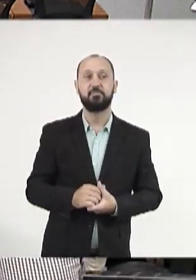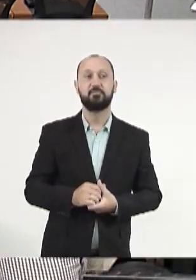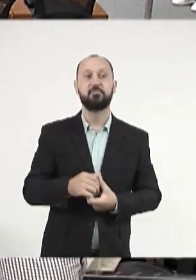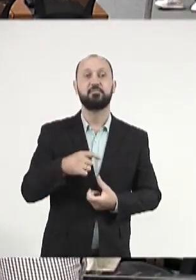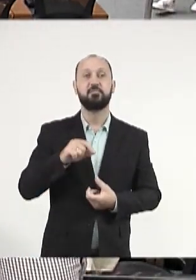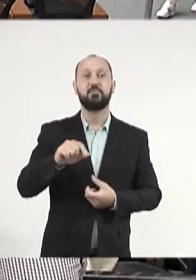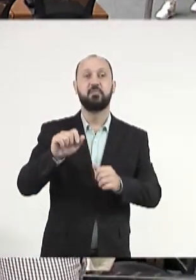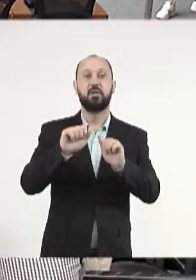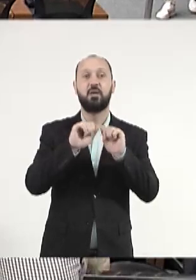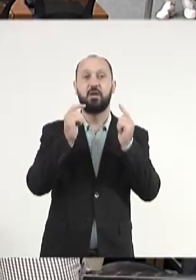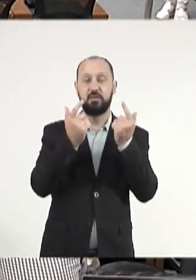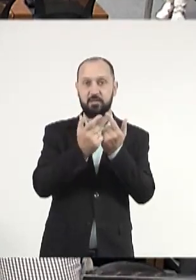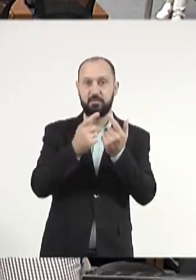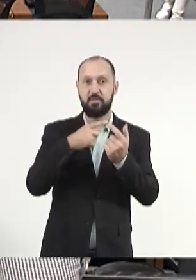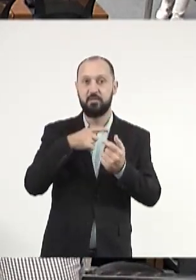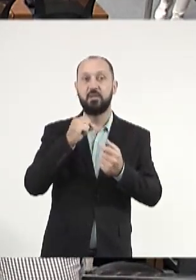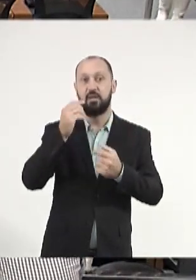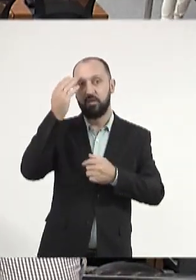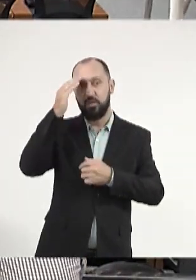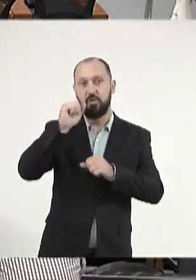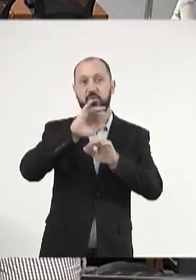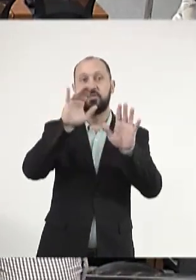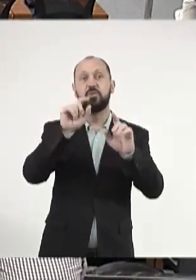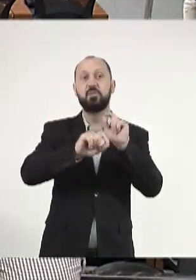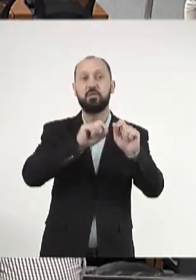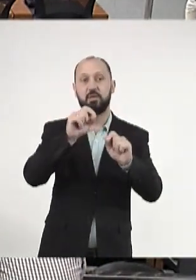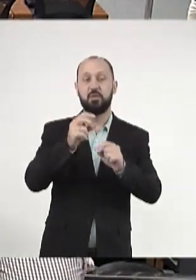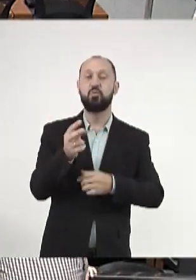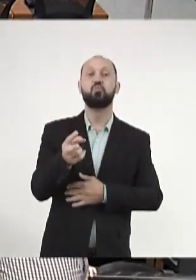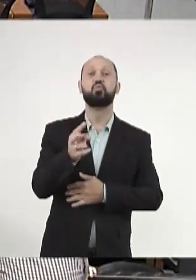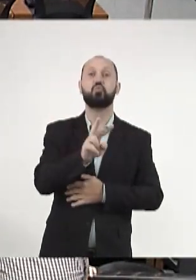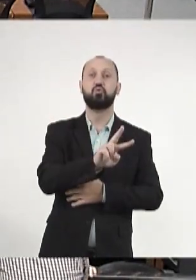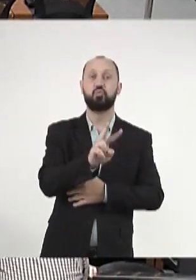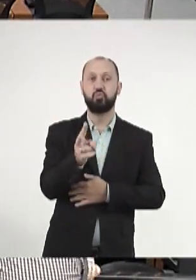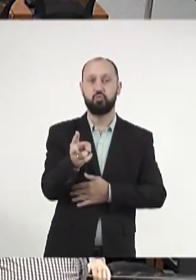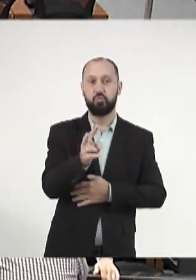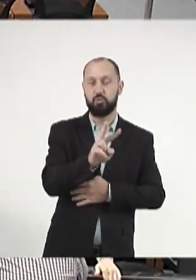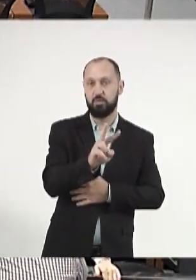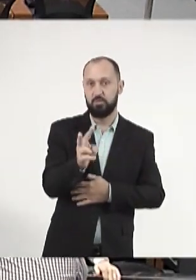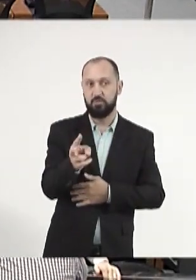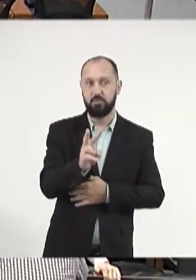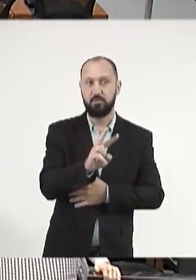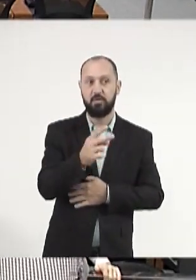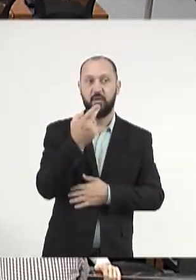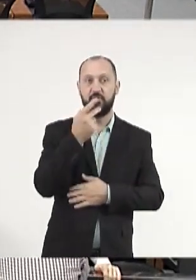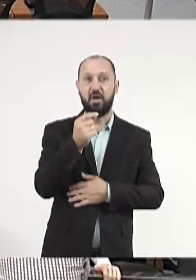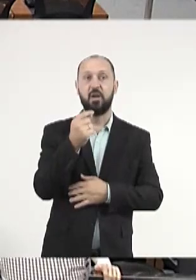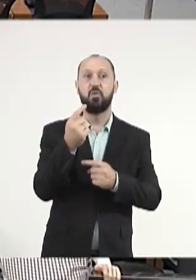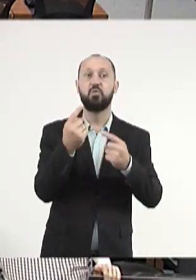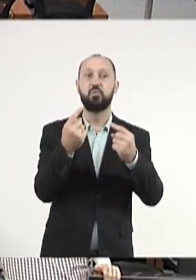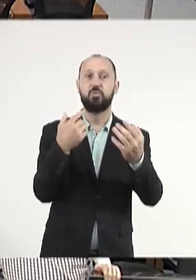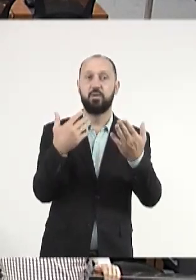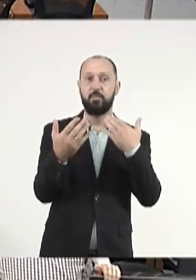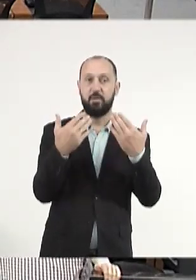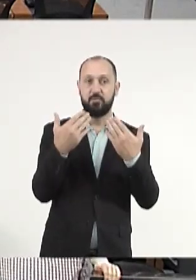a casa tem entendimento de que das duas partes que falaram no